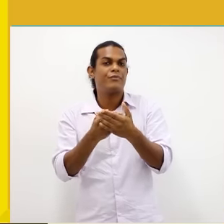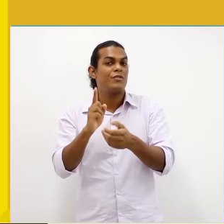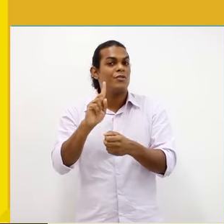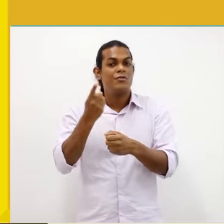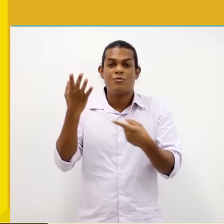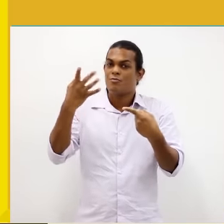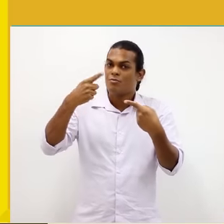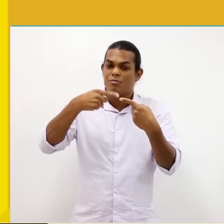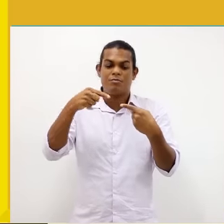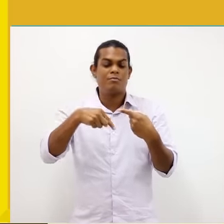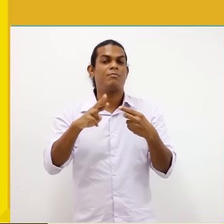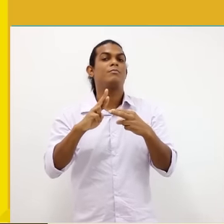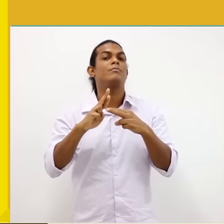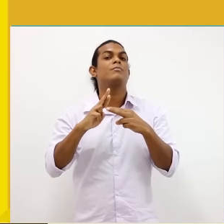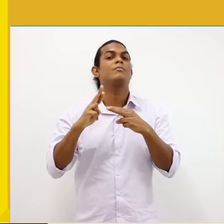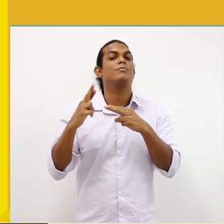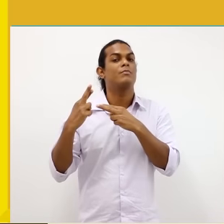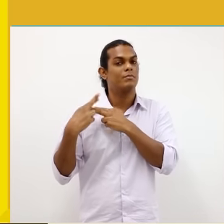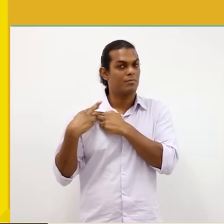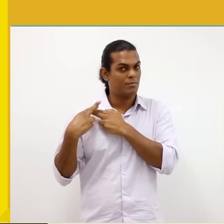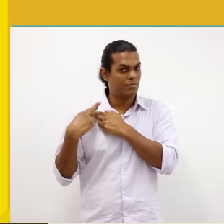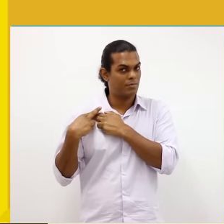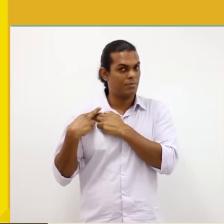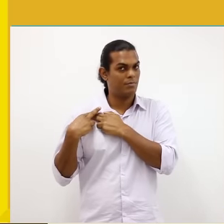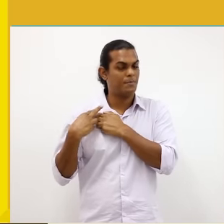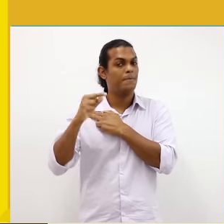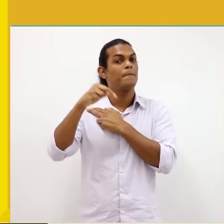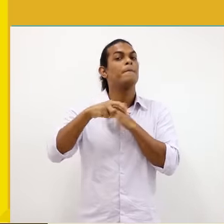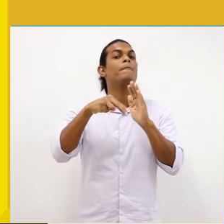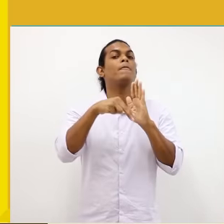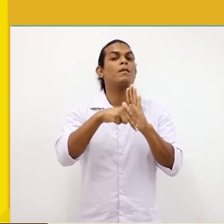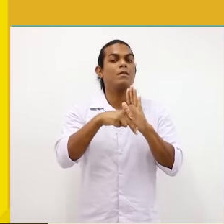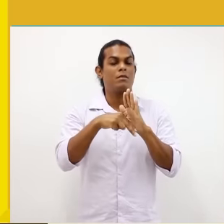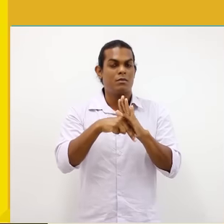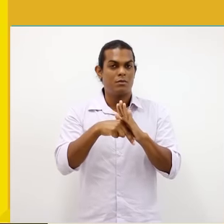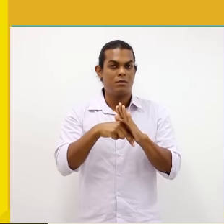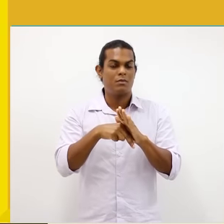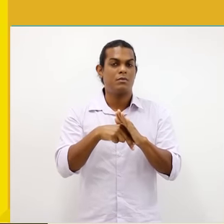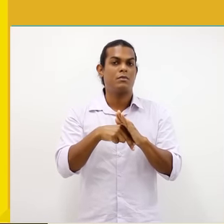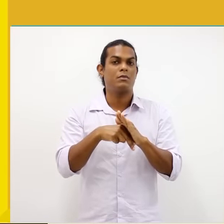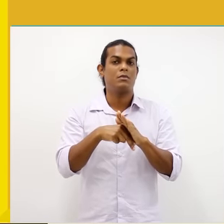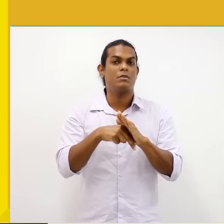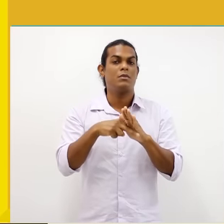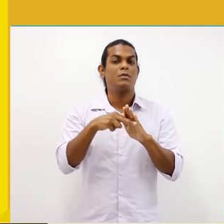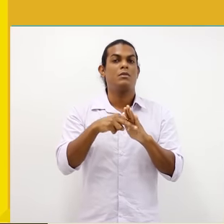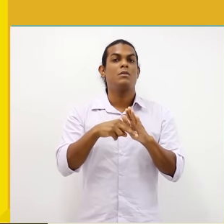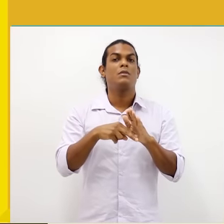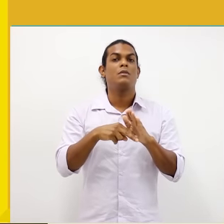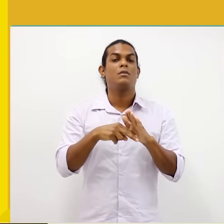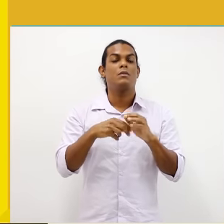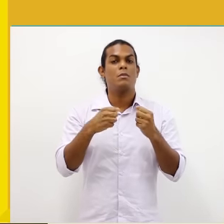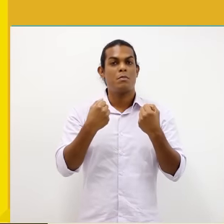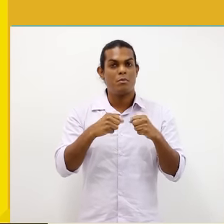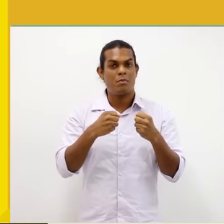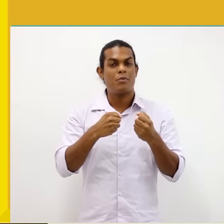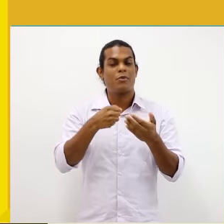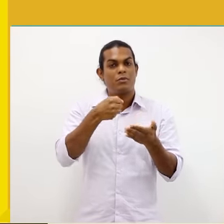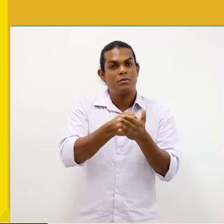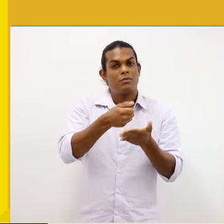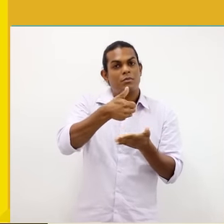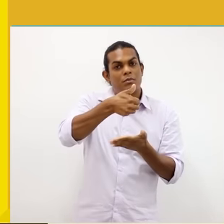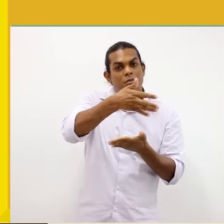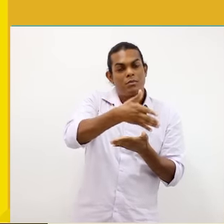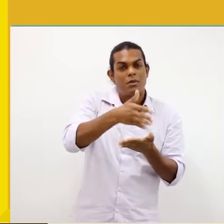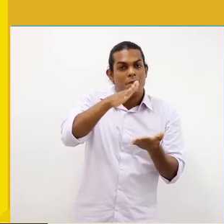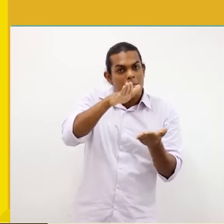da responsabilidade, do cumprimento das normas e obrigações, resulta em responsabilidade penal